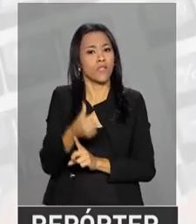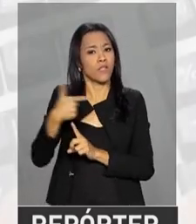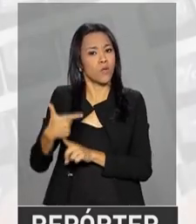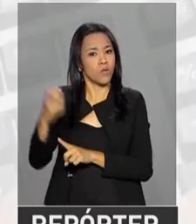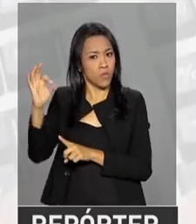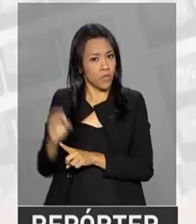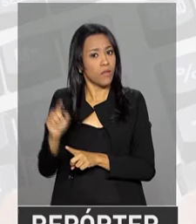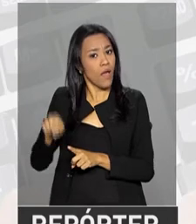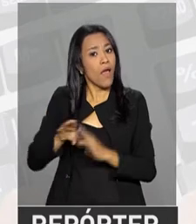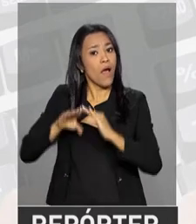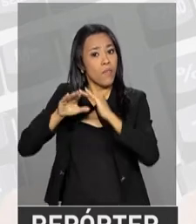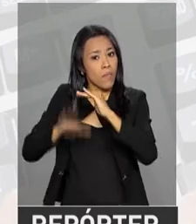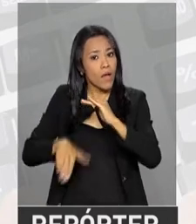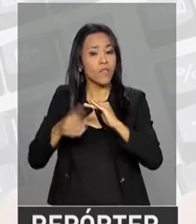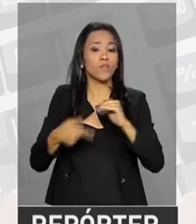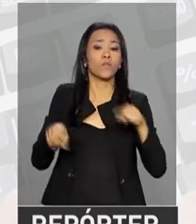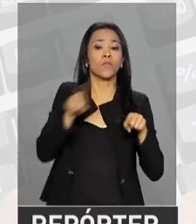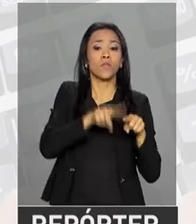resultado bem abaixo dos